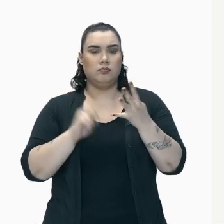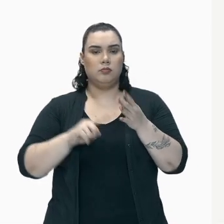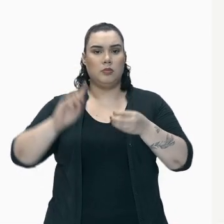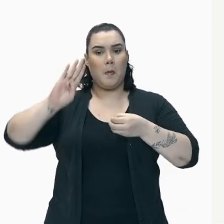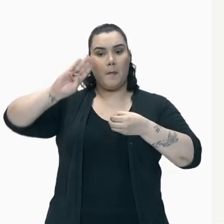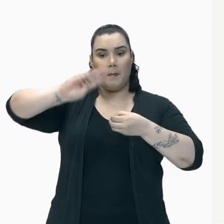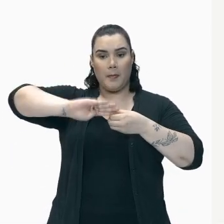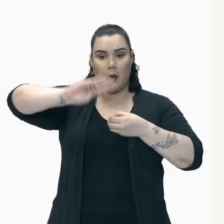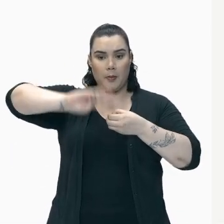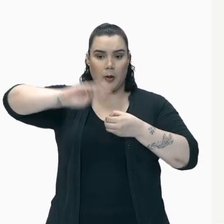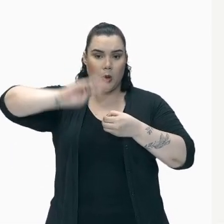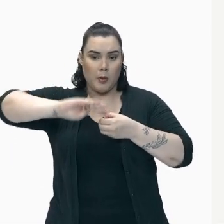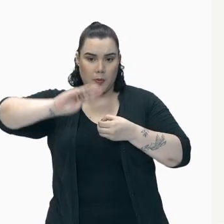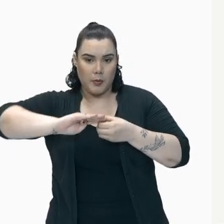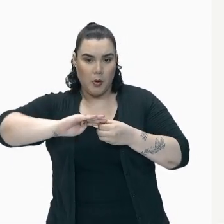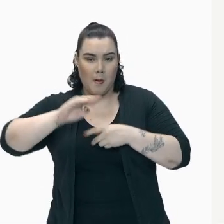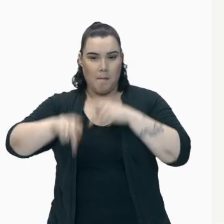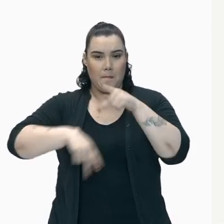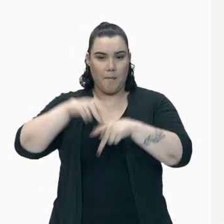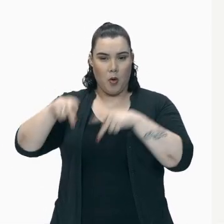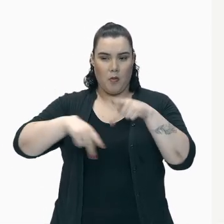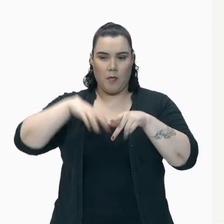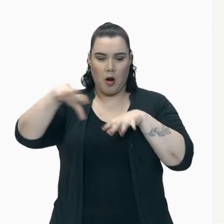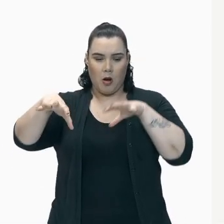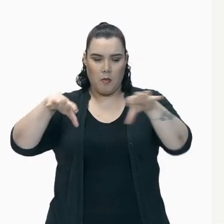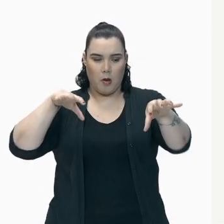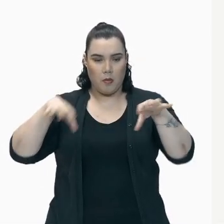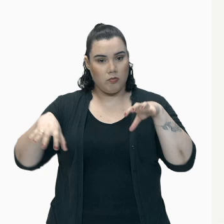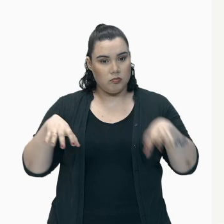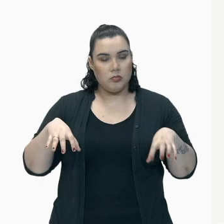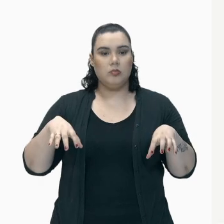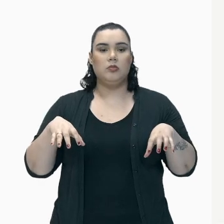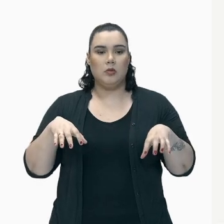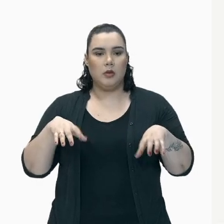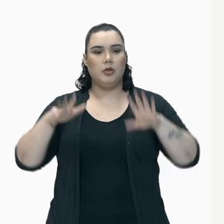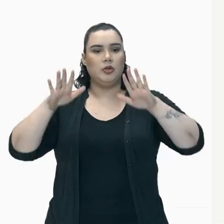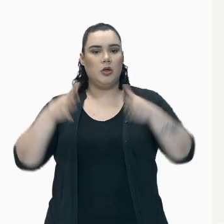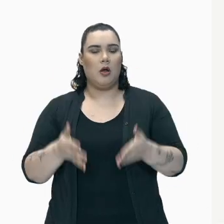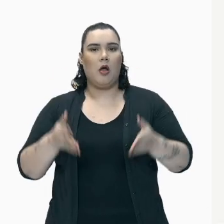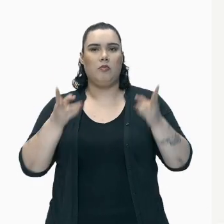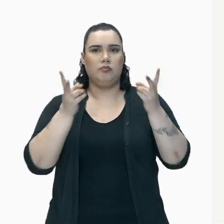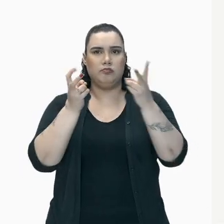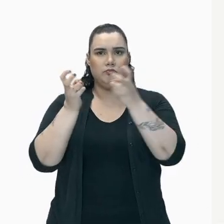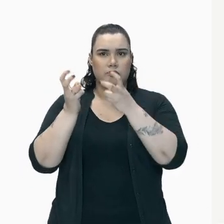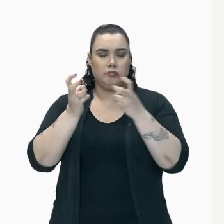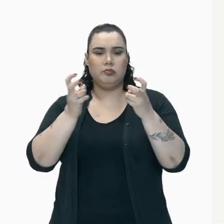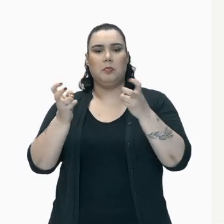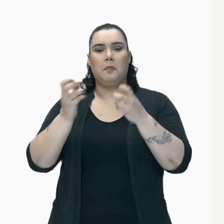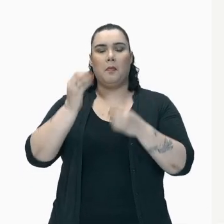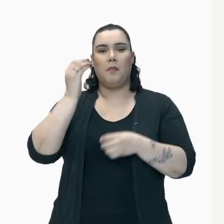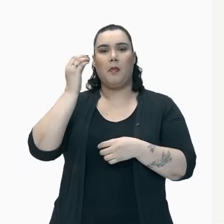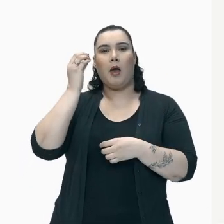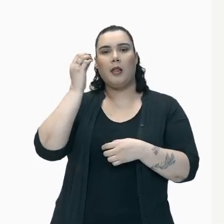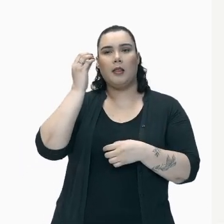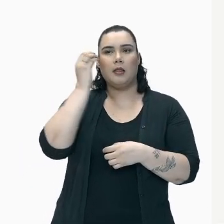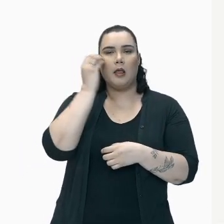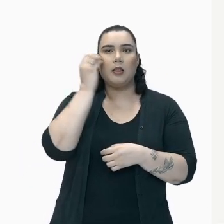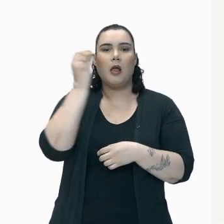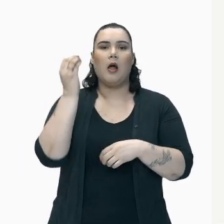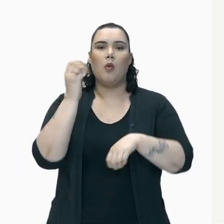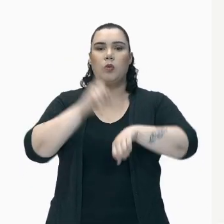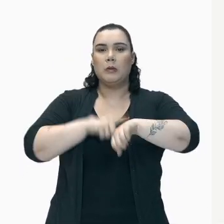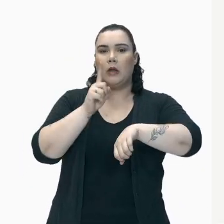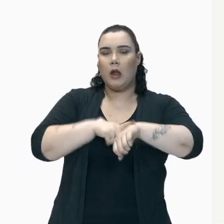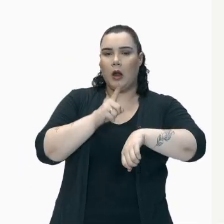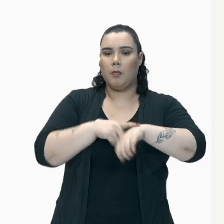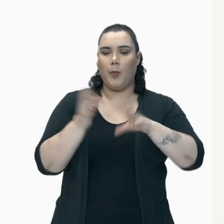o espaço para determinar a contagem do tempo. Gente, o nosso calendário, ele é